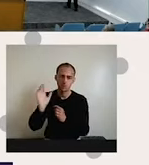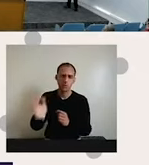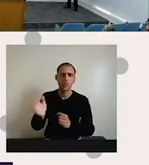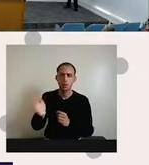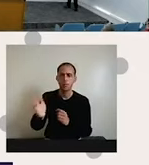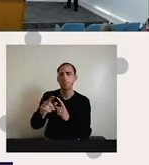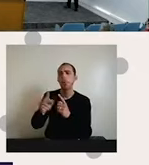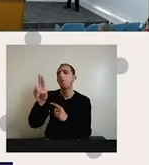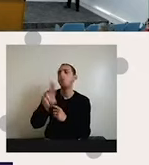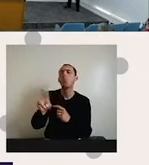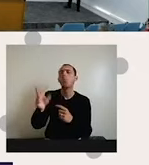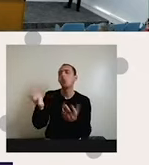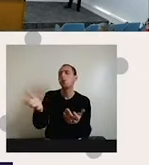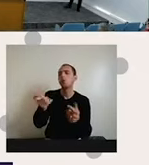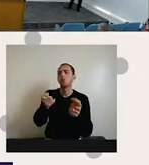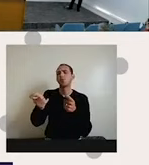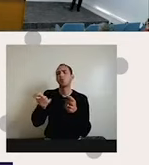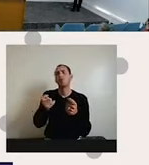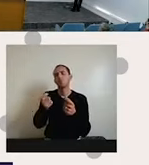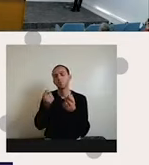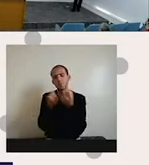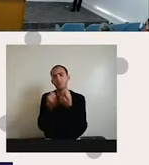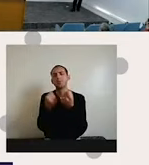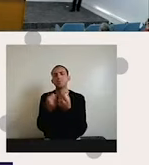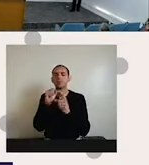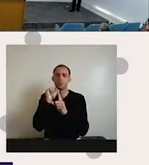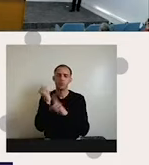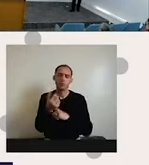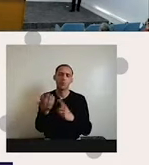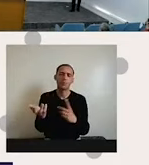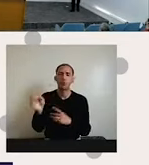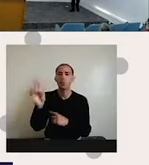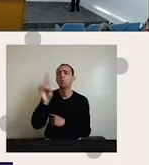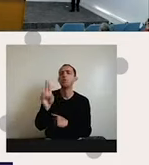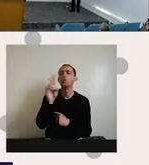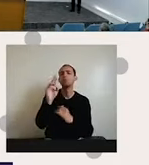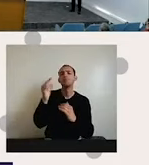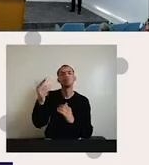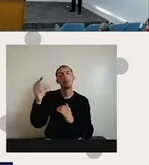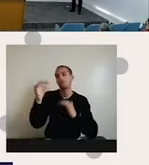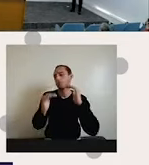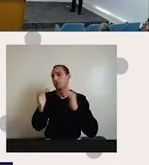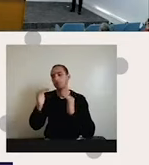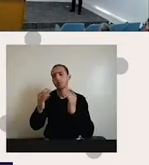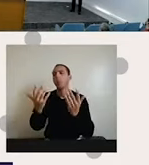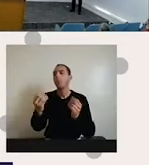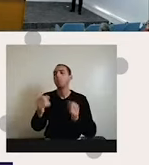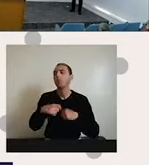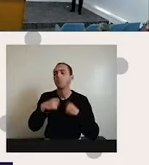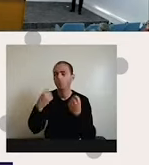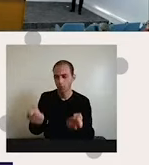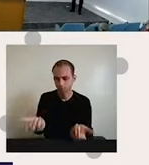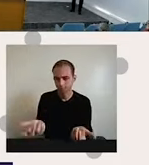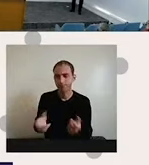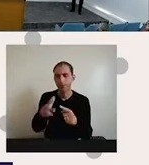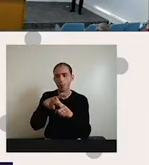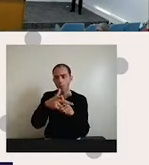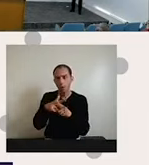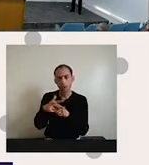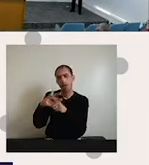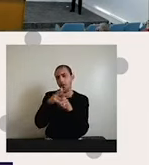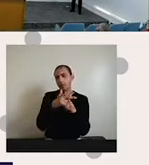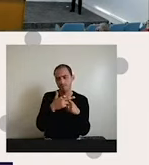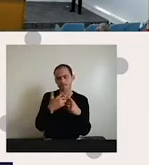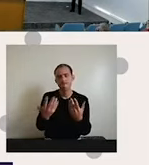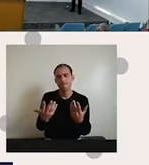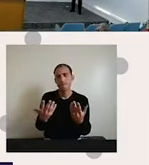do desequilíbrio esforço-recompensa, a gente configurou como é que aquelas pessoas avaliavam a sua condição de trabalho, e o que é que a gente viu